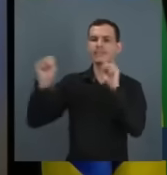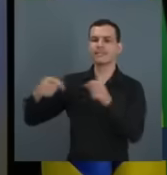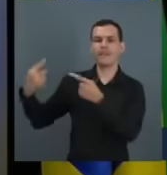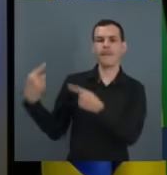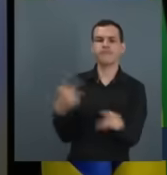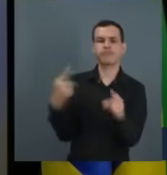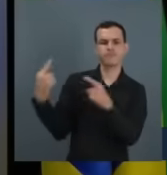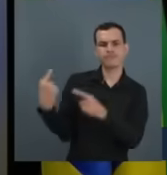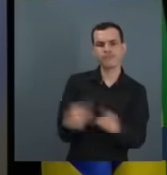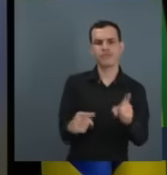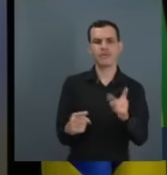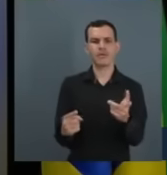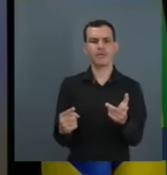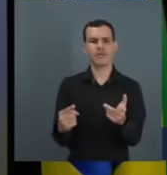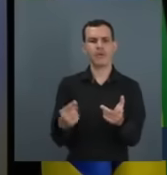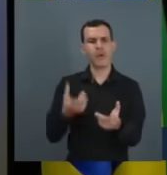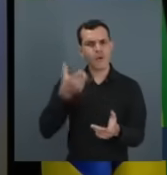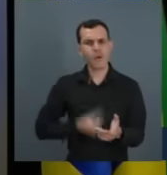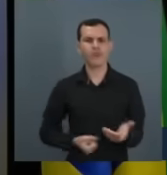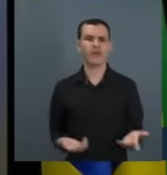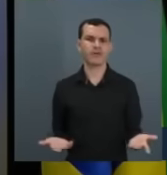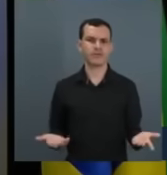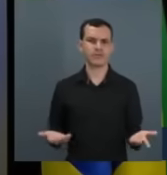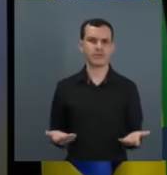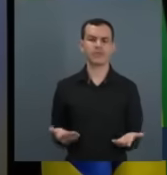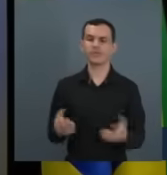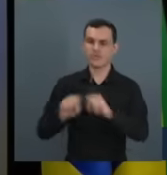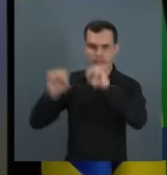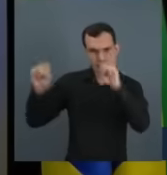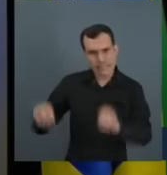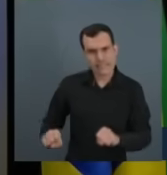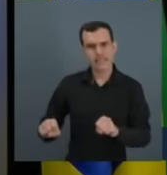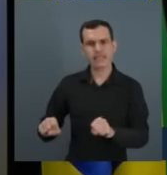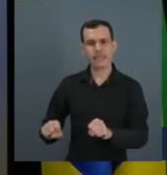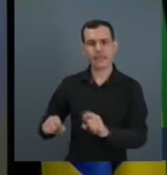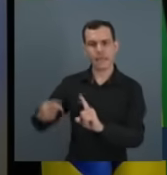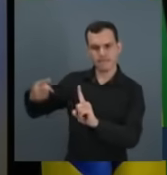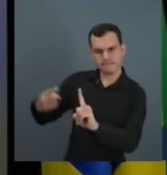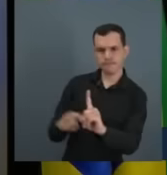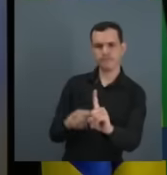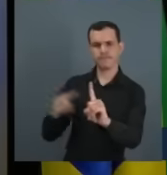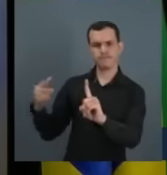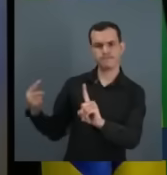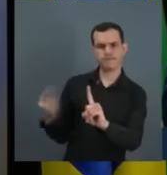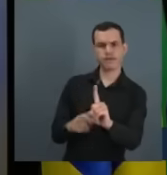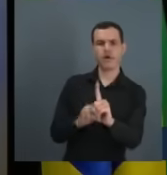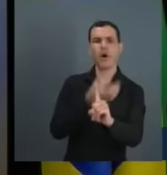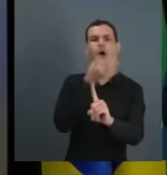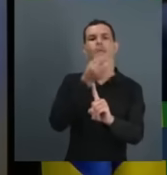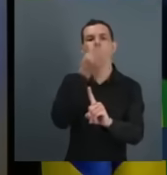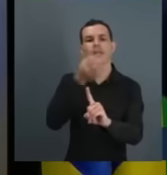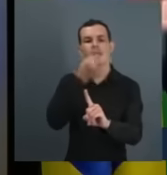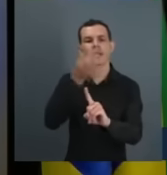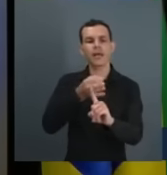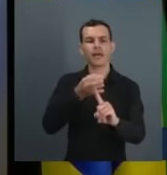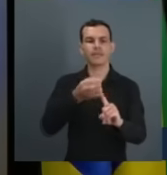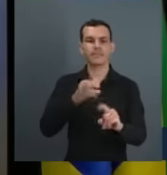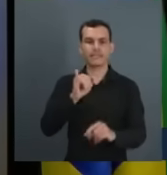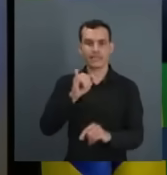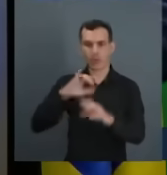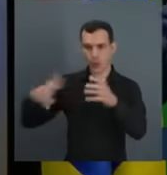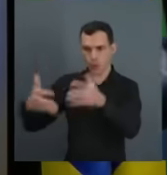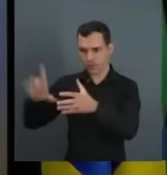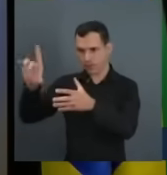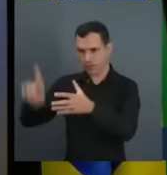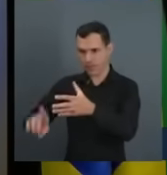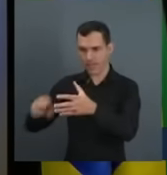um sistema que vai atrás, rastrear as opiniões, e se for de direita e conservador, esse